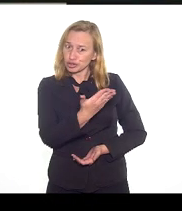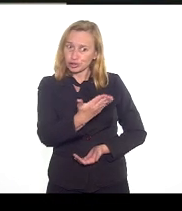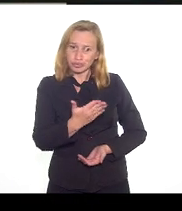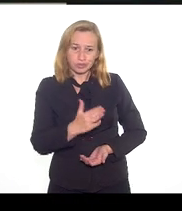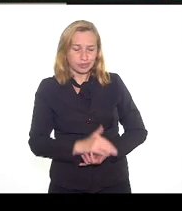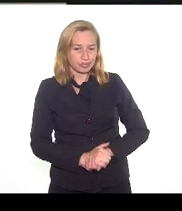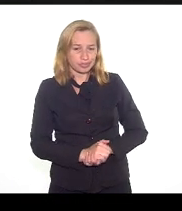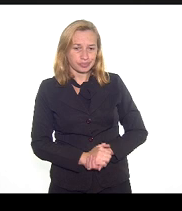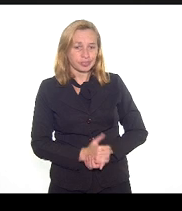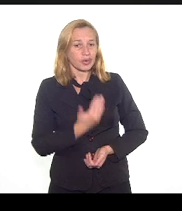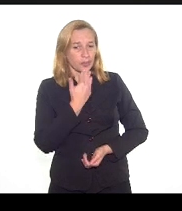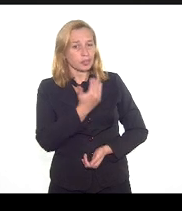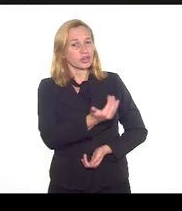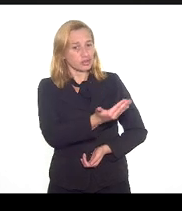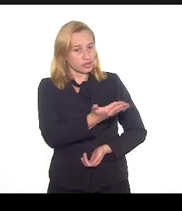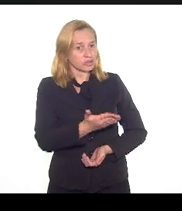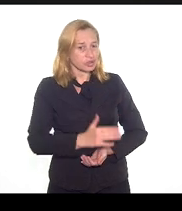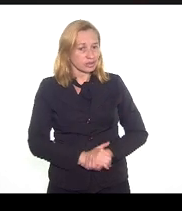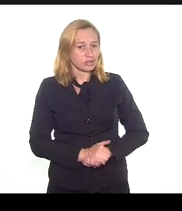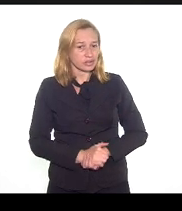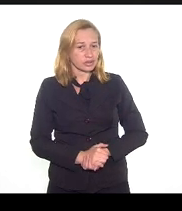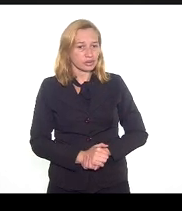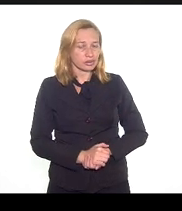antes. Eu pedi para abrir. Essa é a comissão.